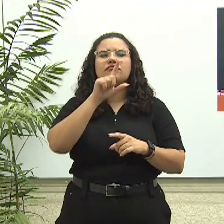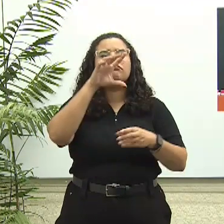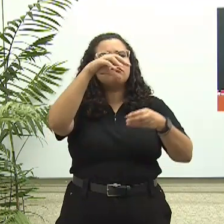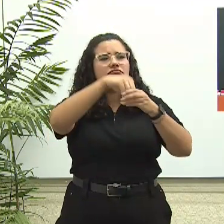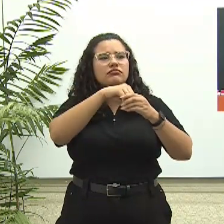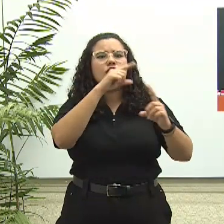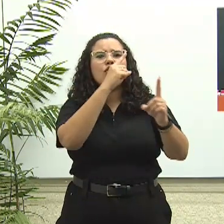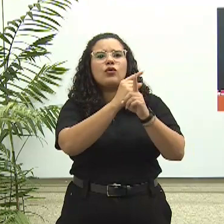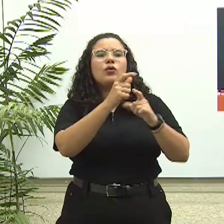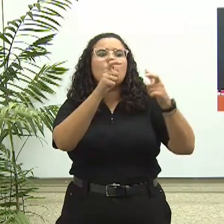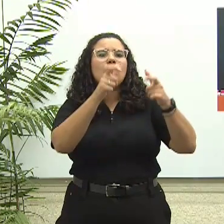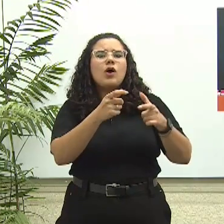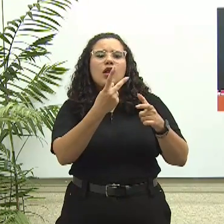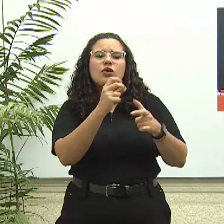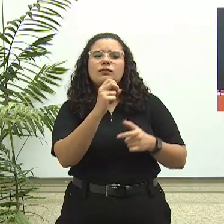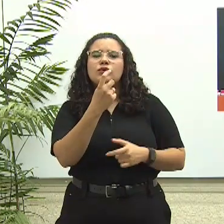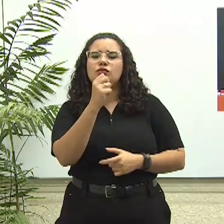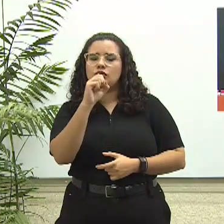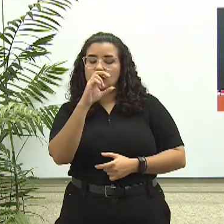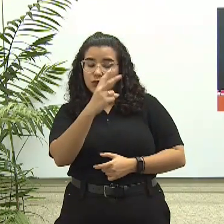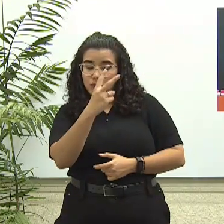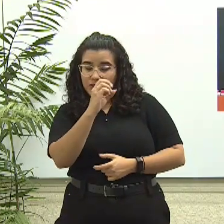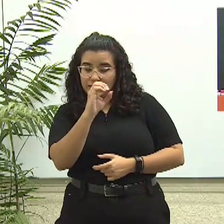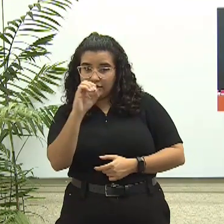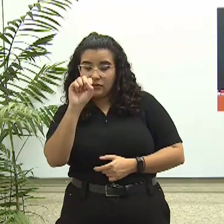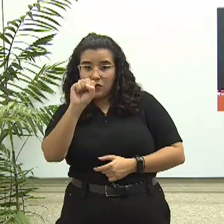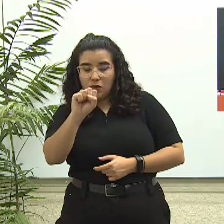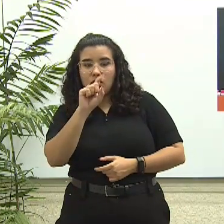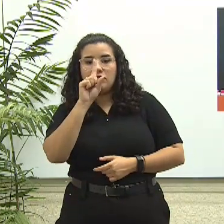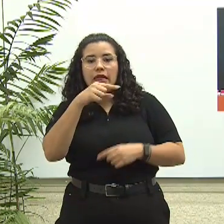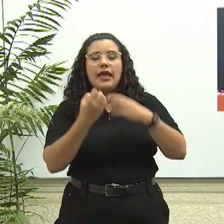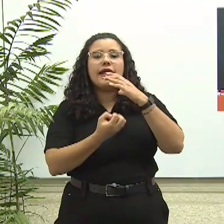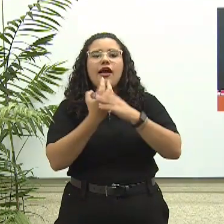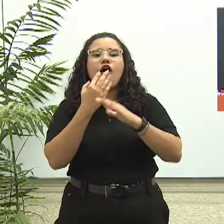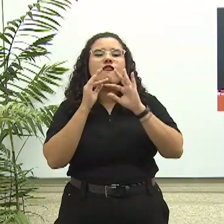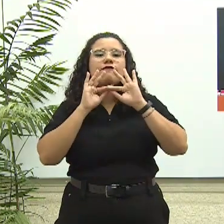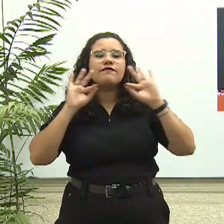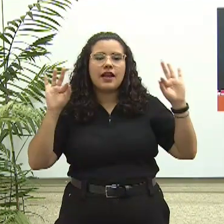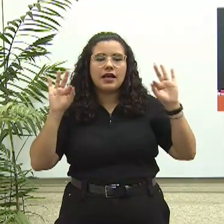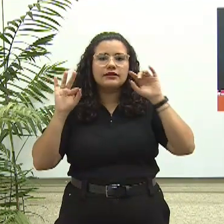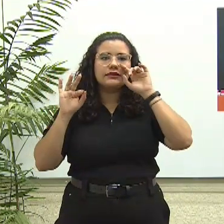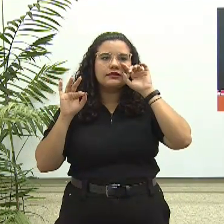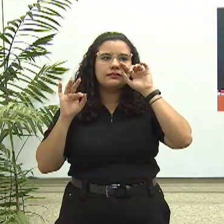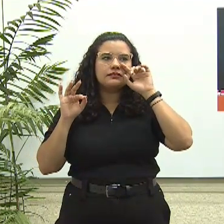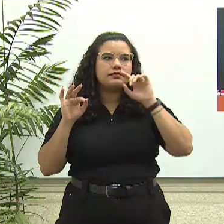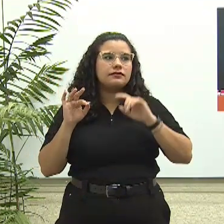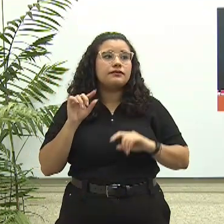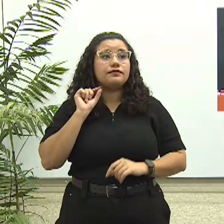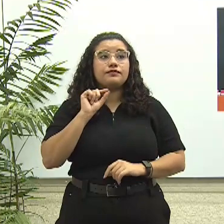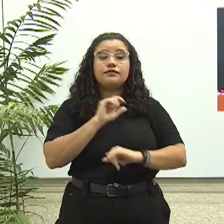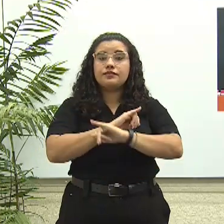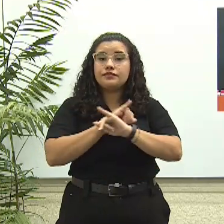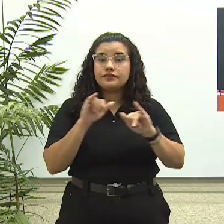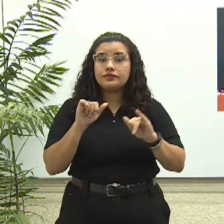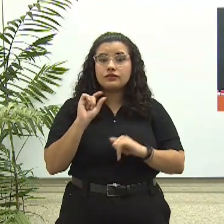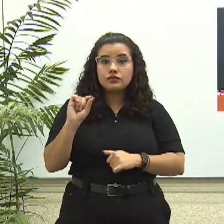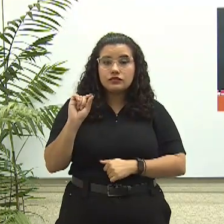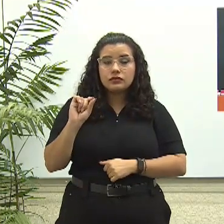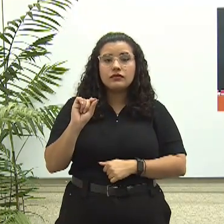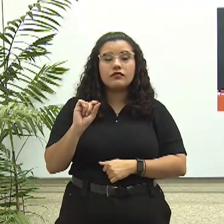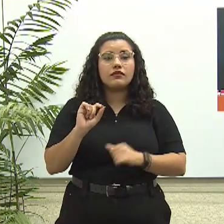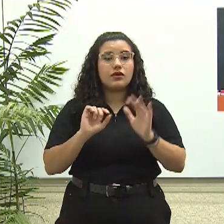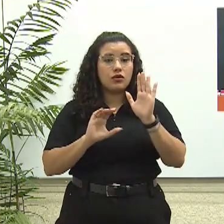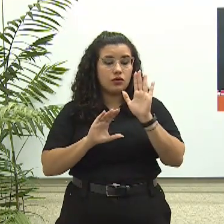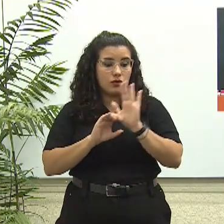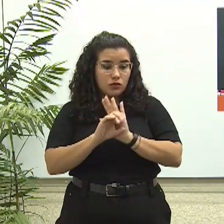2008 para lançar uma frase que é o FIMO aqui concluo a minha fala eh dizendo o seguinte a